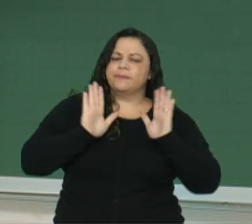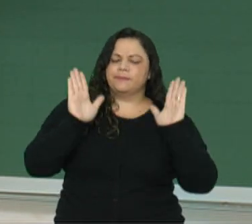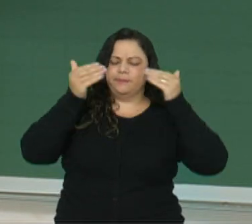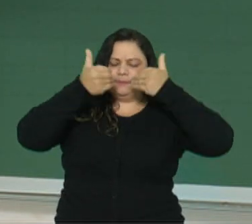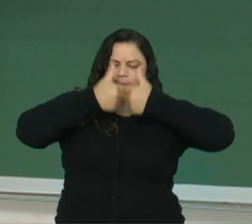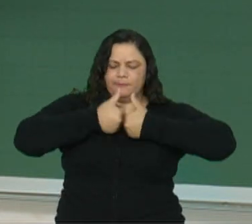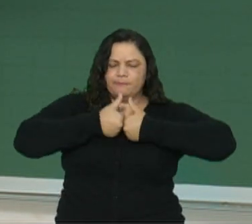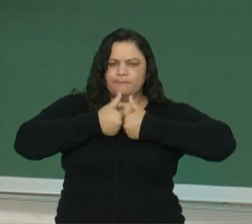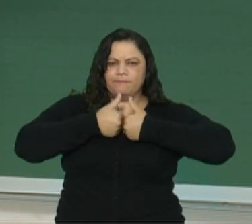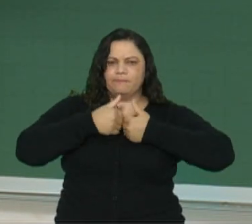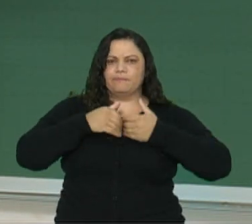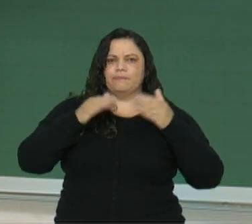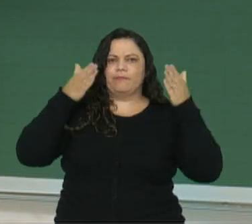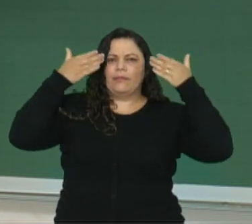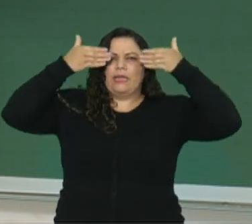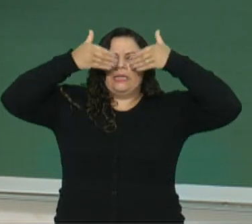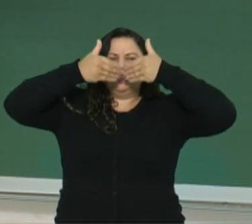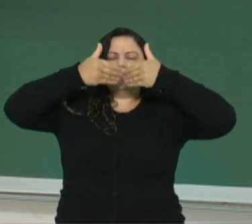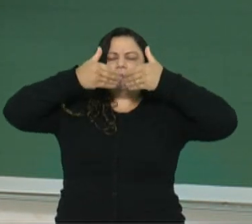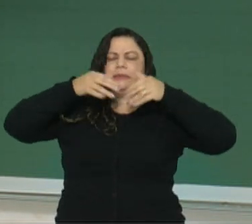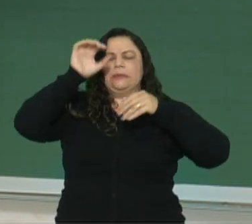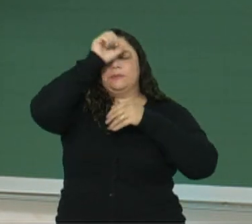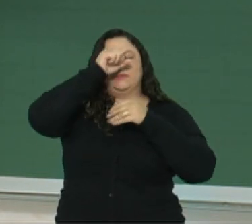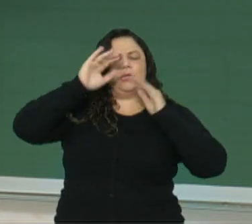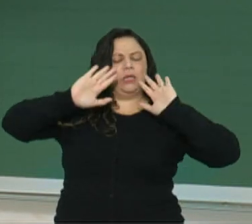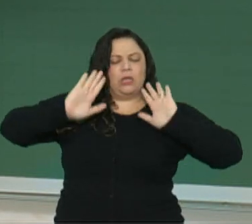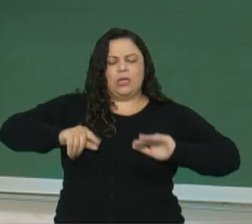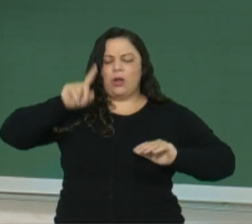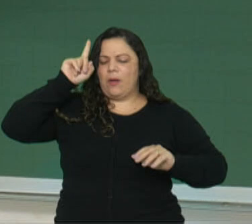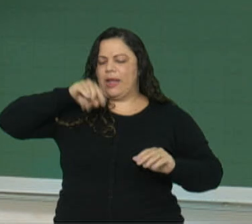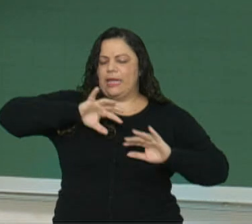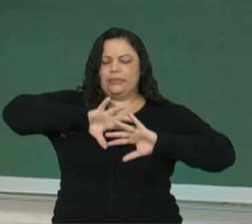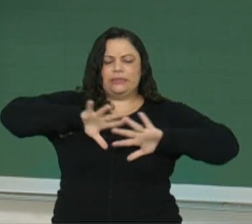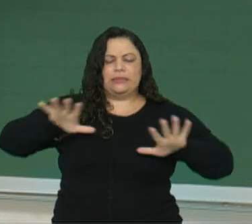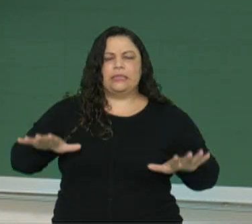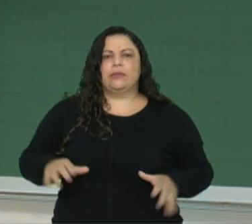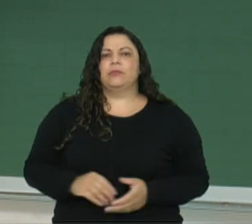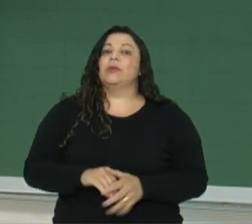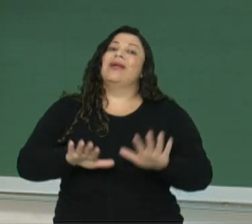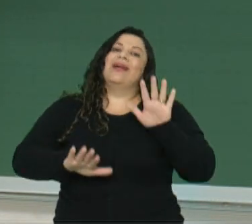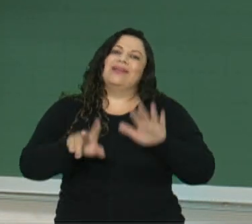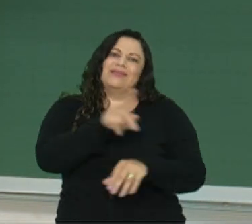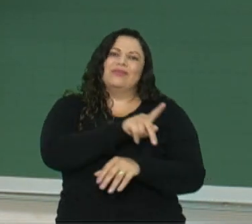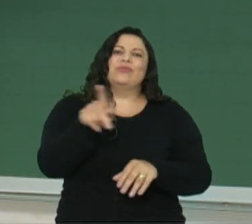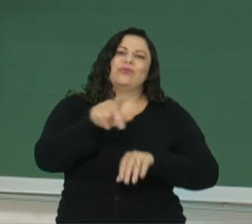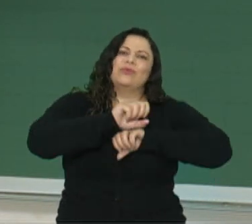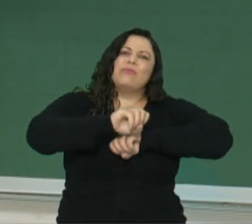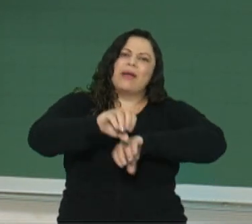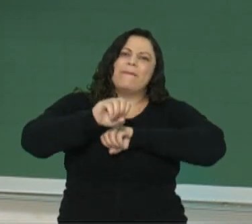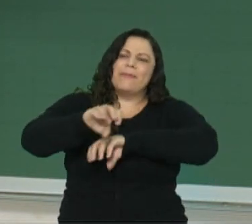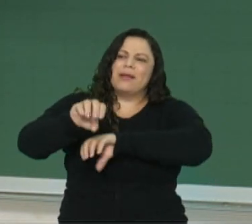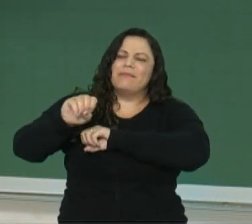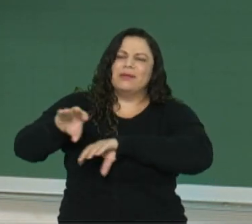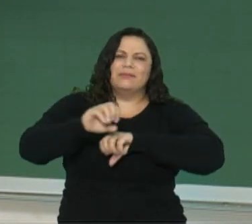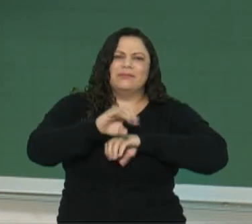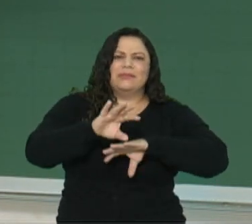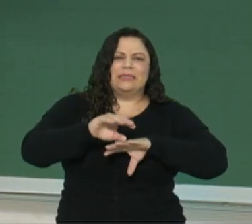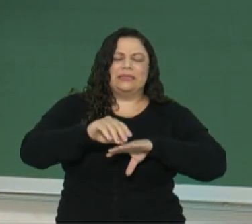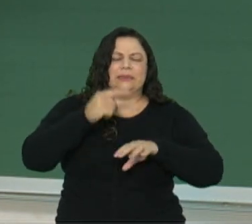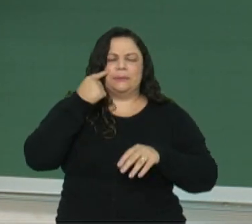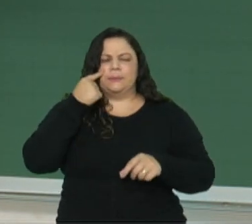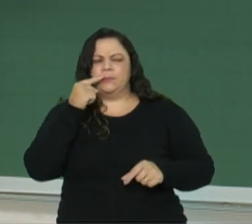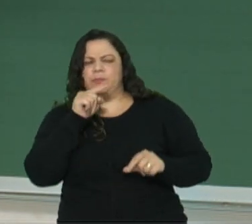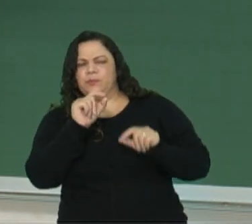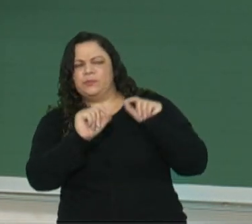Às vezes os nossos professores nos ensinam de determinada maneira e a gente pega só uma parte do que